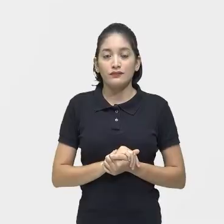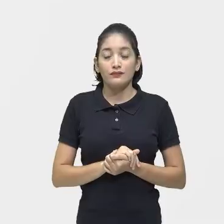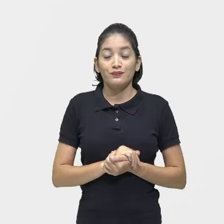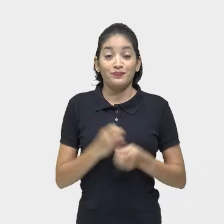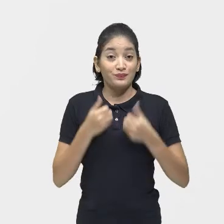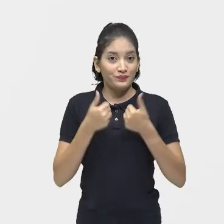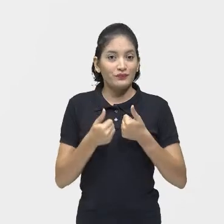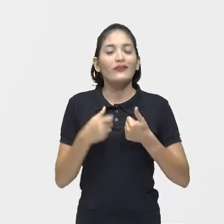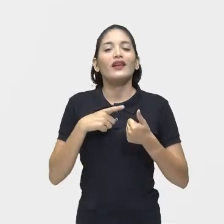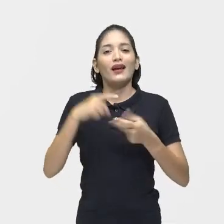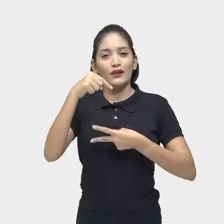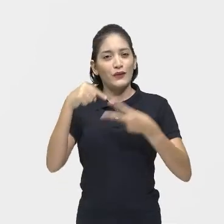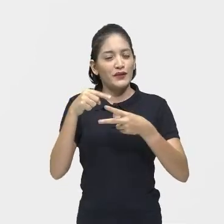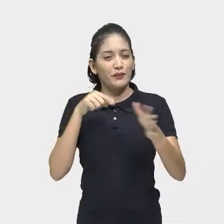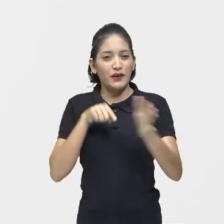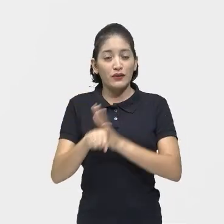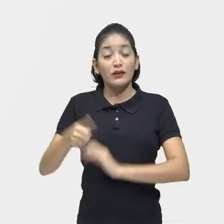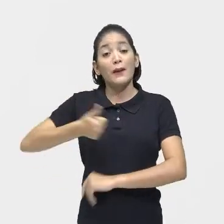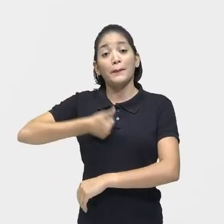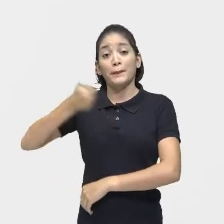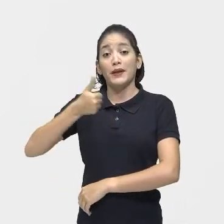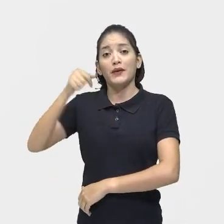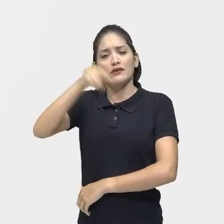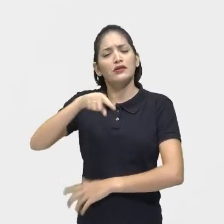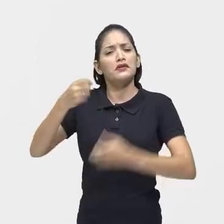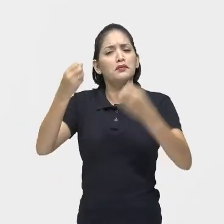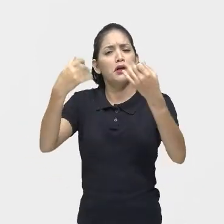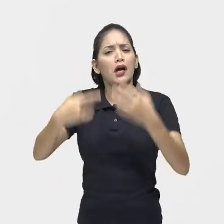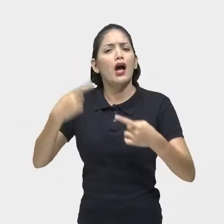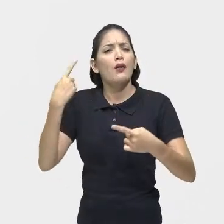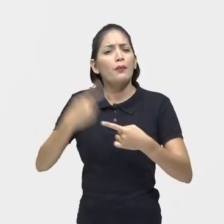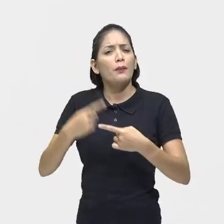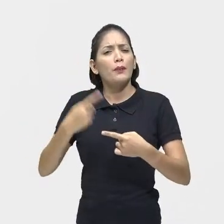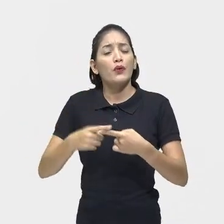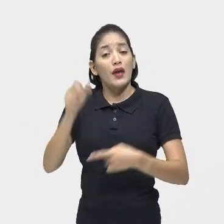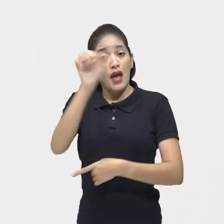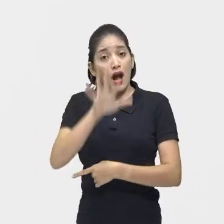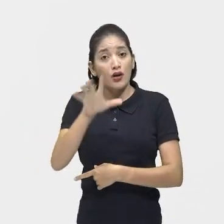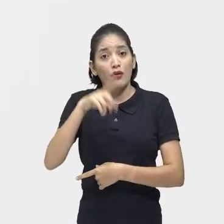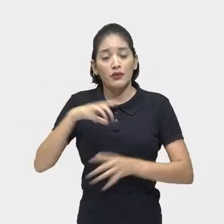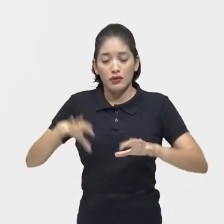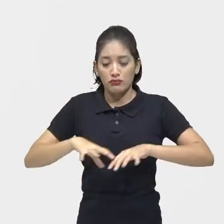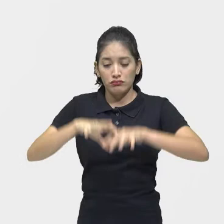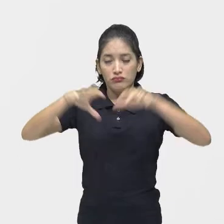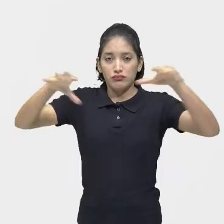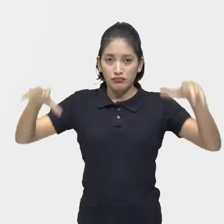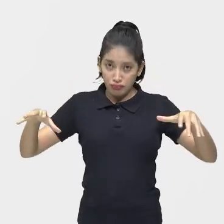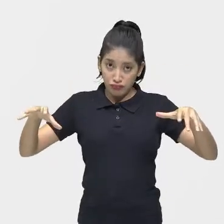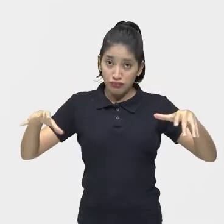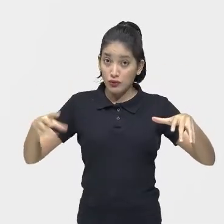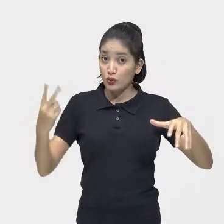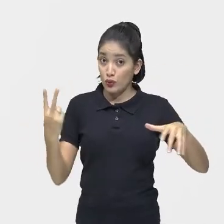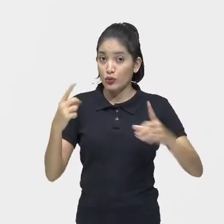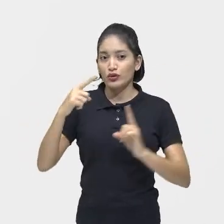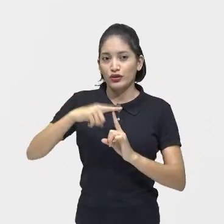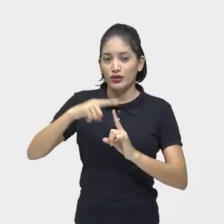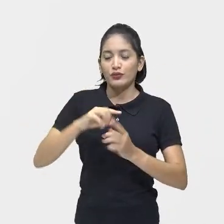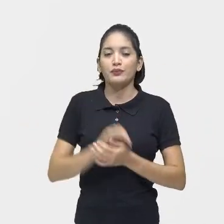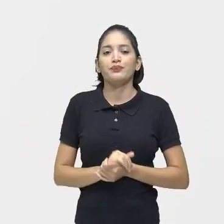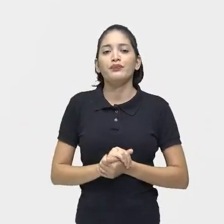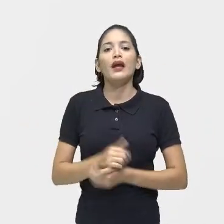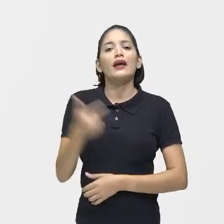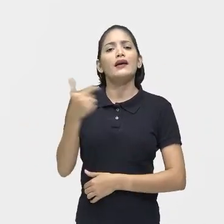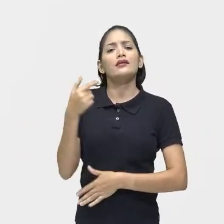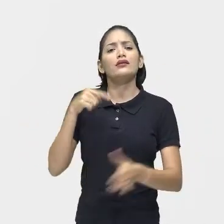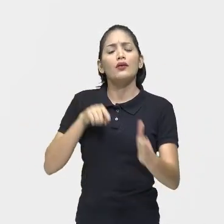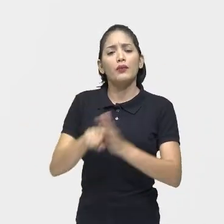Muito bem, temos aí duas questões. Na primeira você vai explicar por que a Europa ela é dividida em ocidental e oriental, e na segunda questão